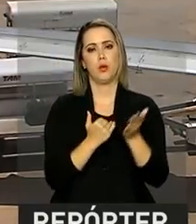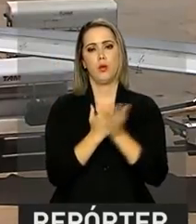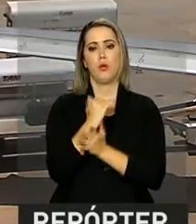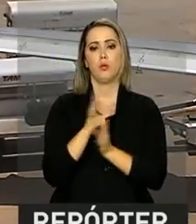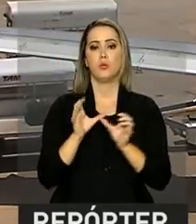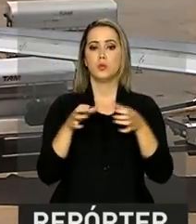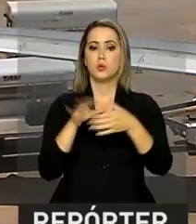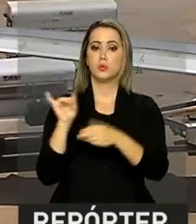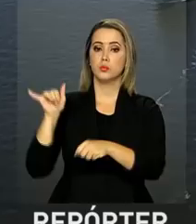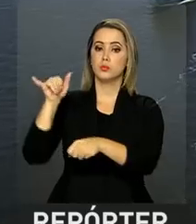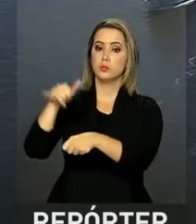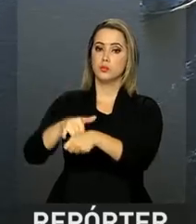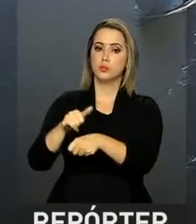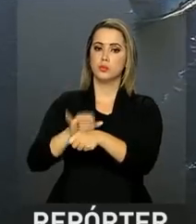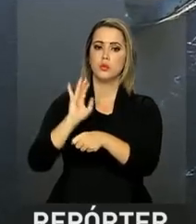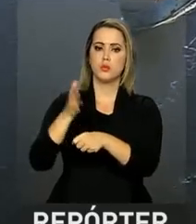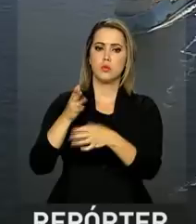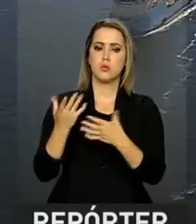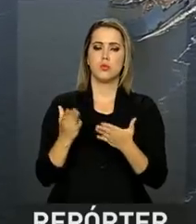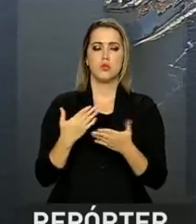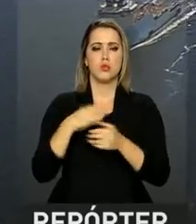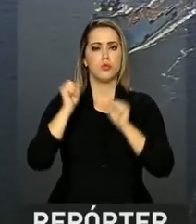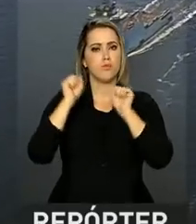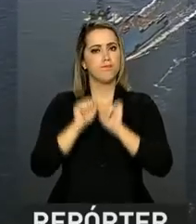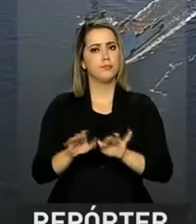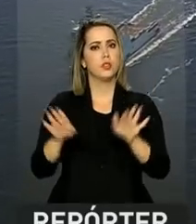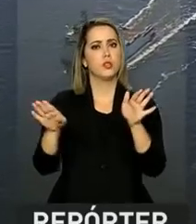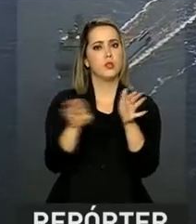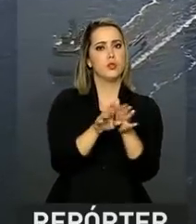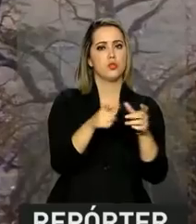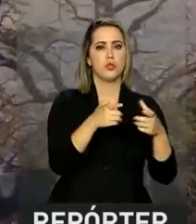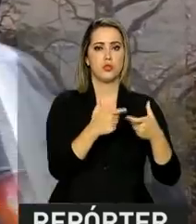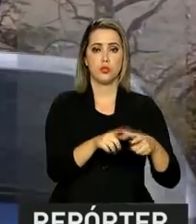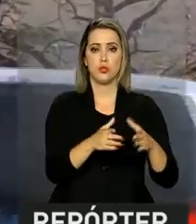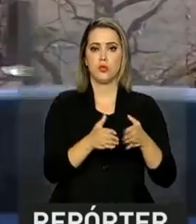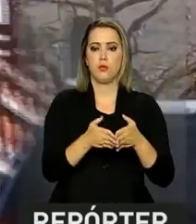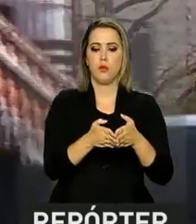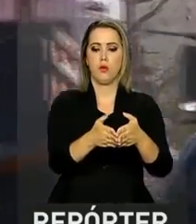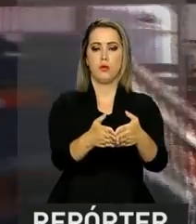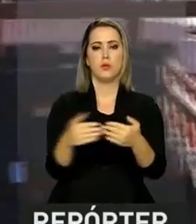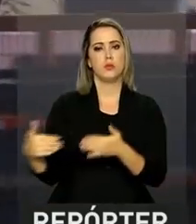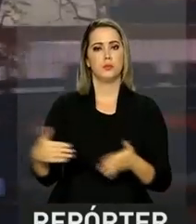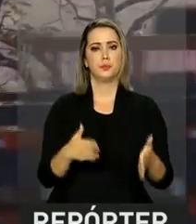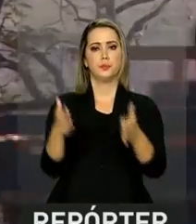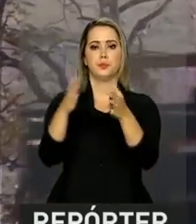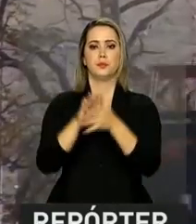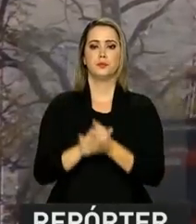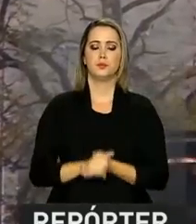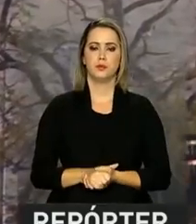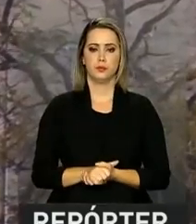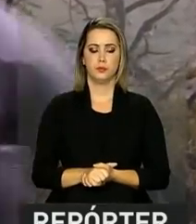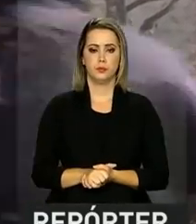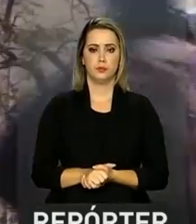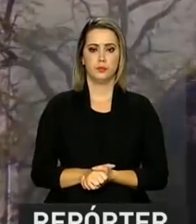pelos aeroportos e logo contemplará também portos e rodovias.